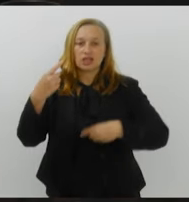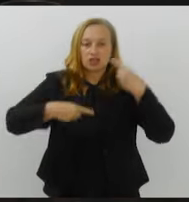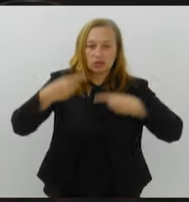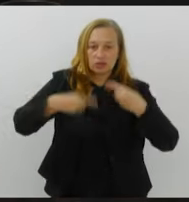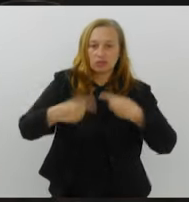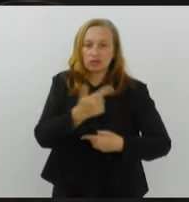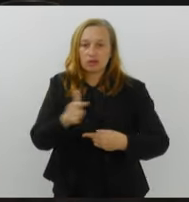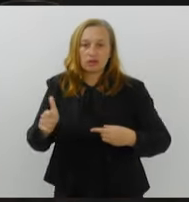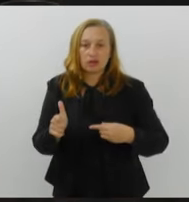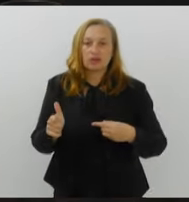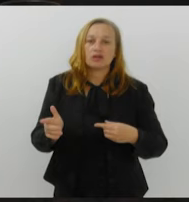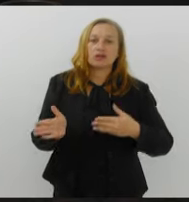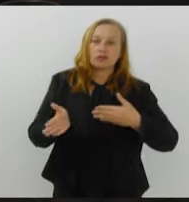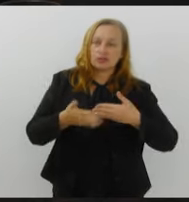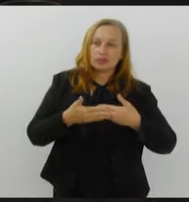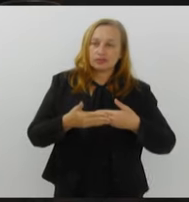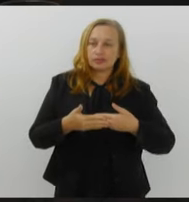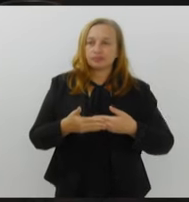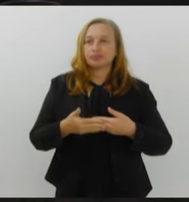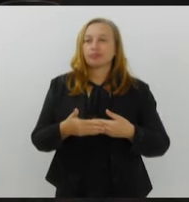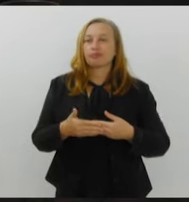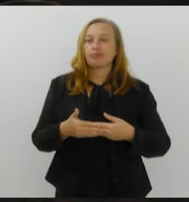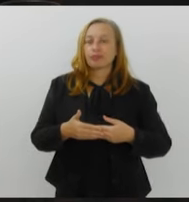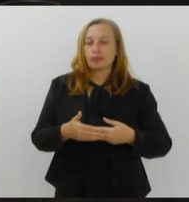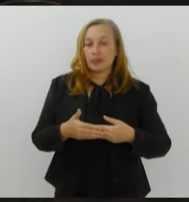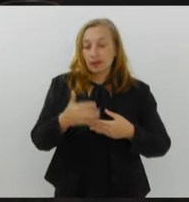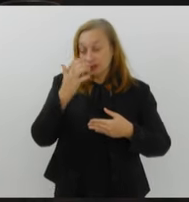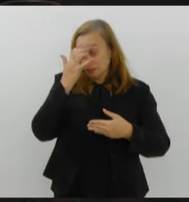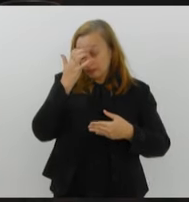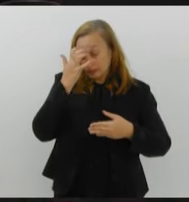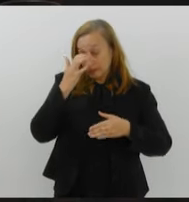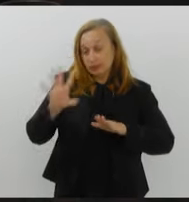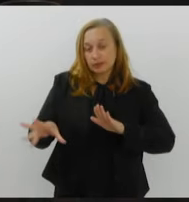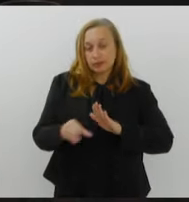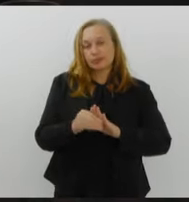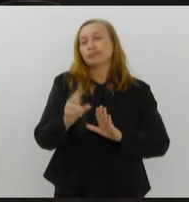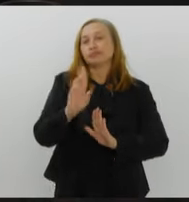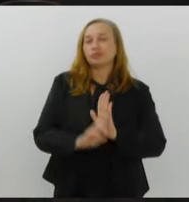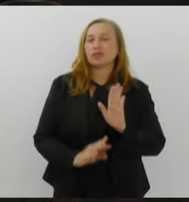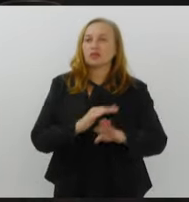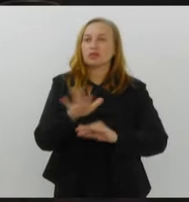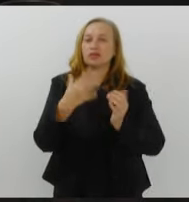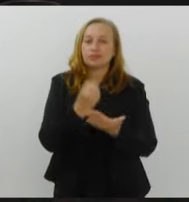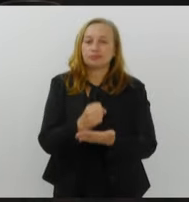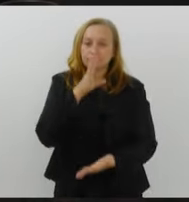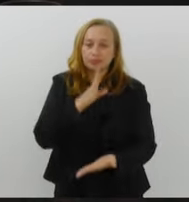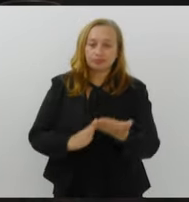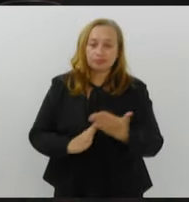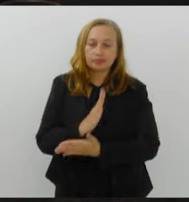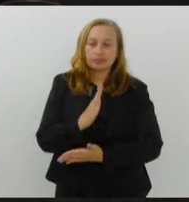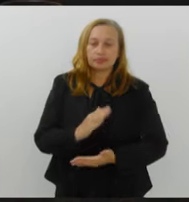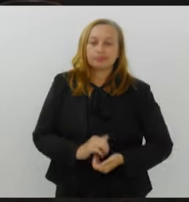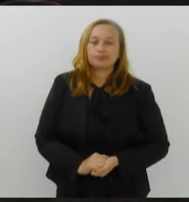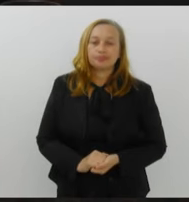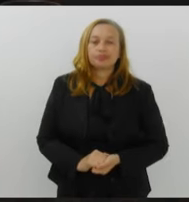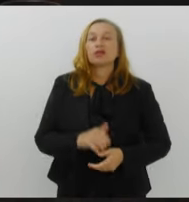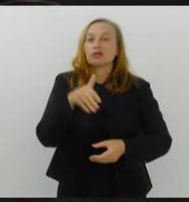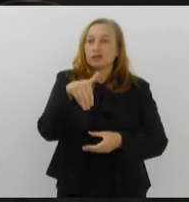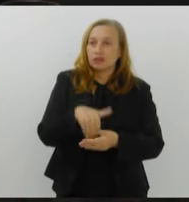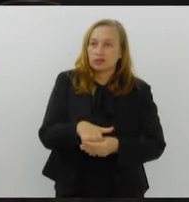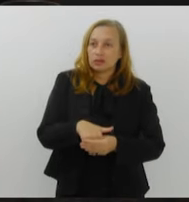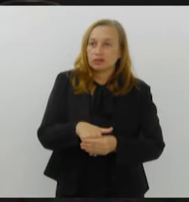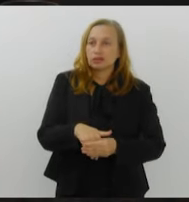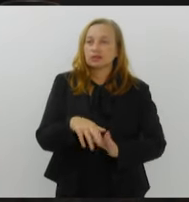quem queira discutir, encerrada a discussão. Em votação, a emenda de redação. Se eu disser que aprova, permaneça como estão, aprovado. Em